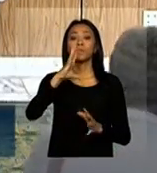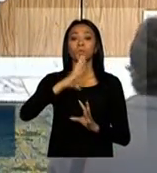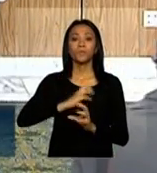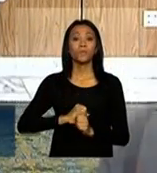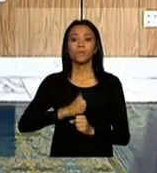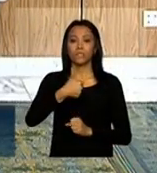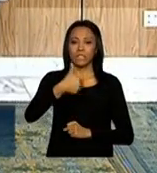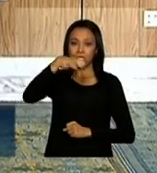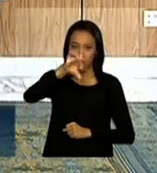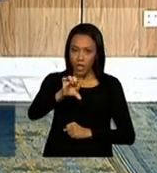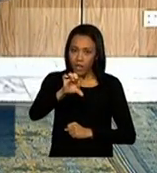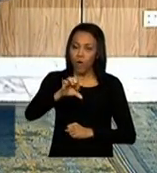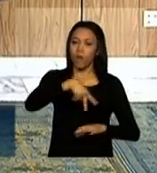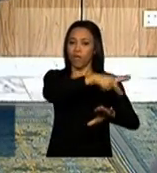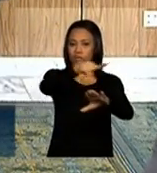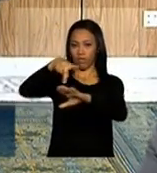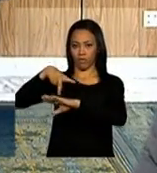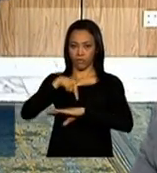19 países.